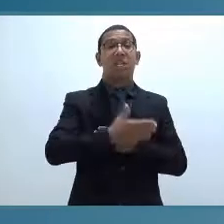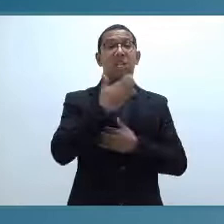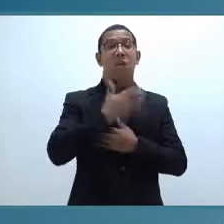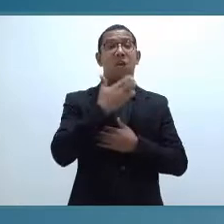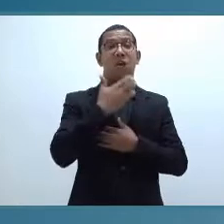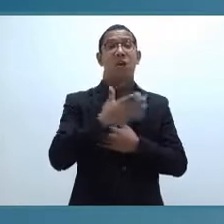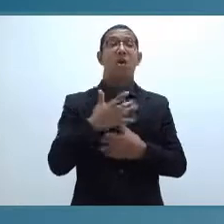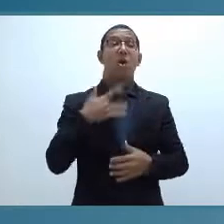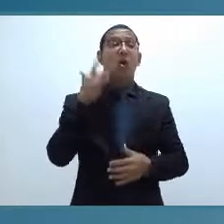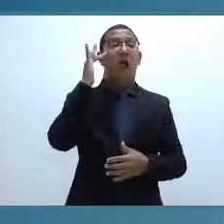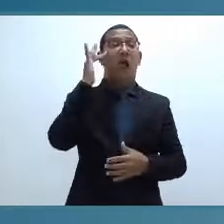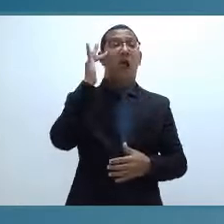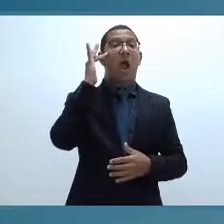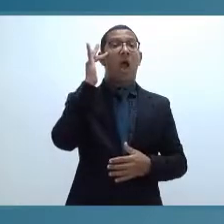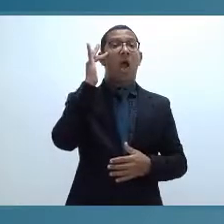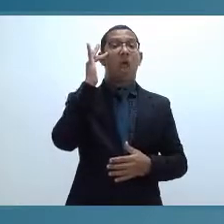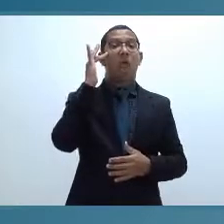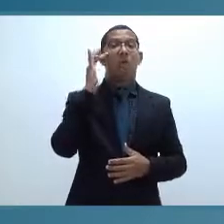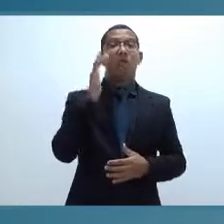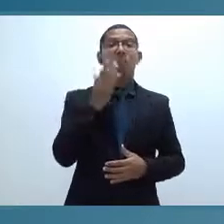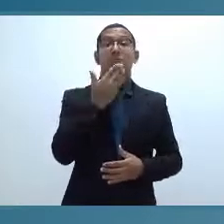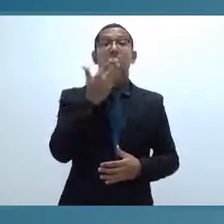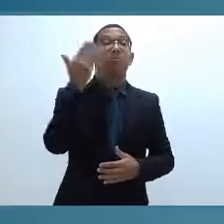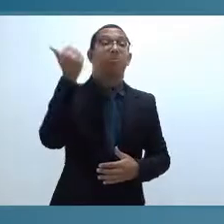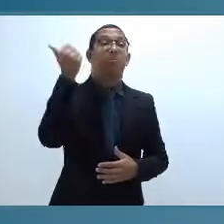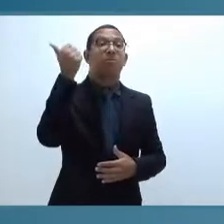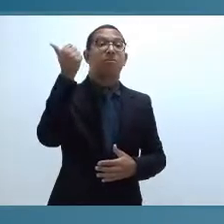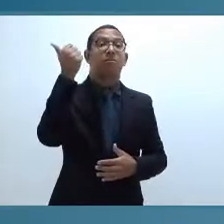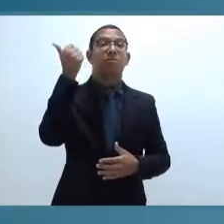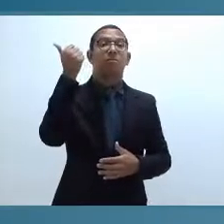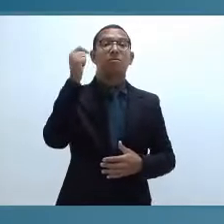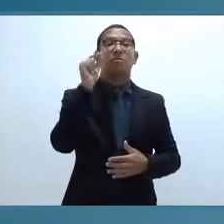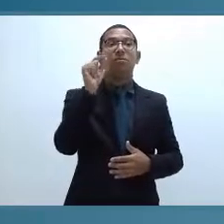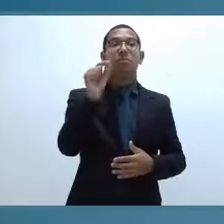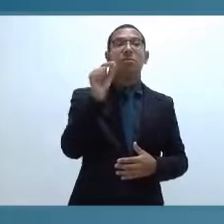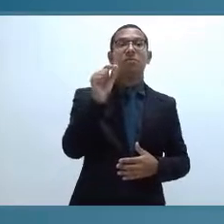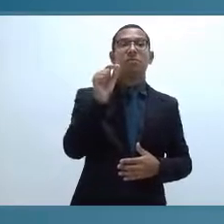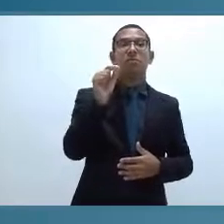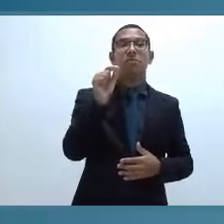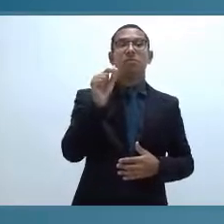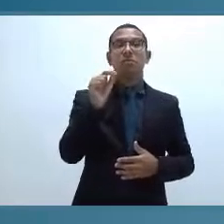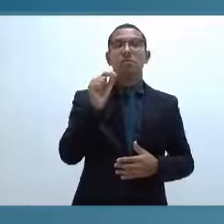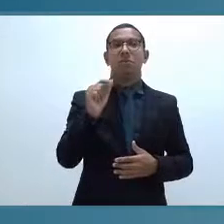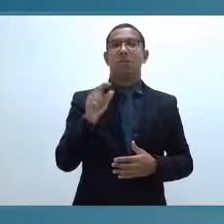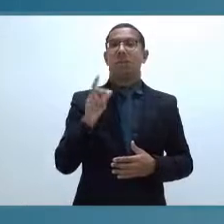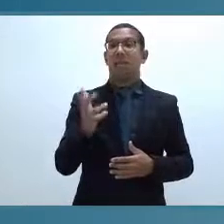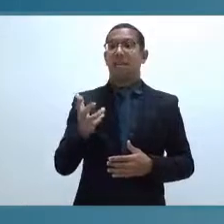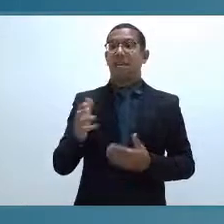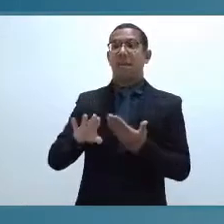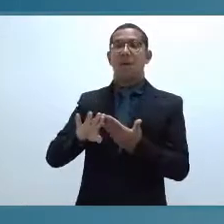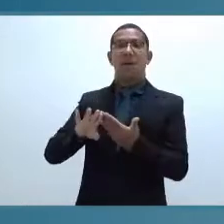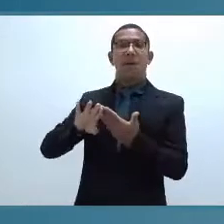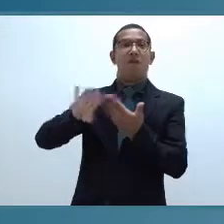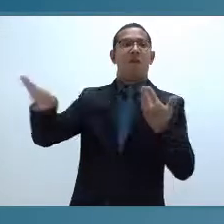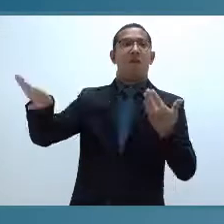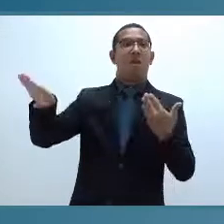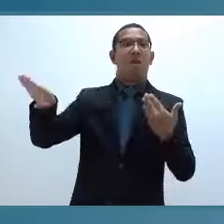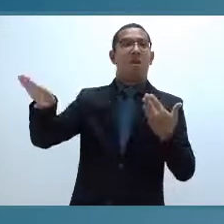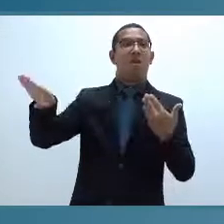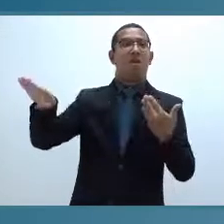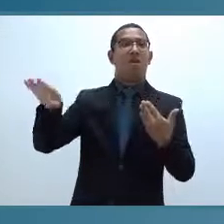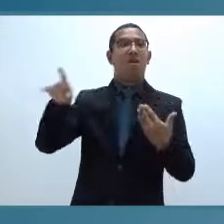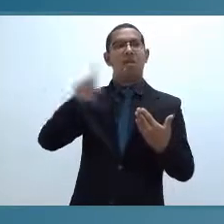que, dentro das possibilidades, já que ela não está pedindo afastamento, ela dê uma ajudazinha para o